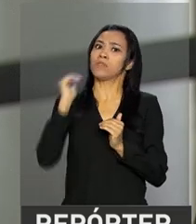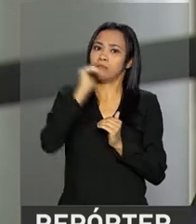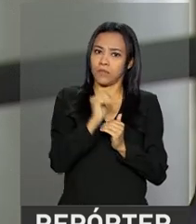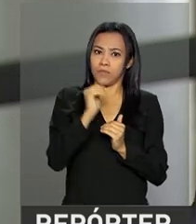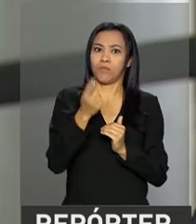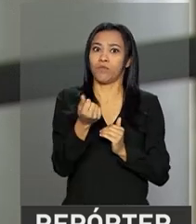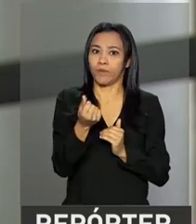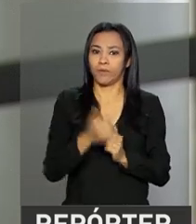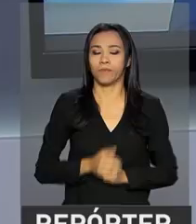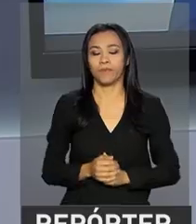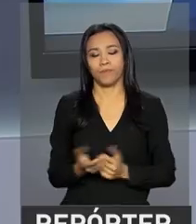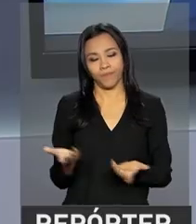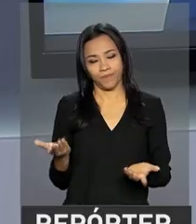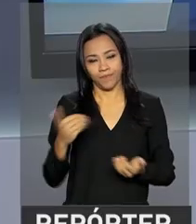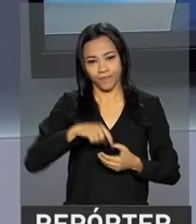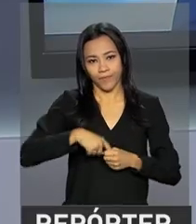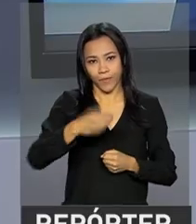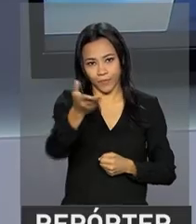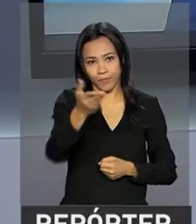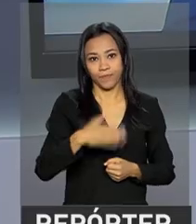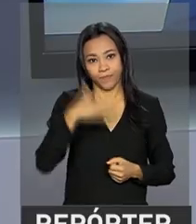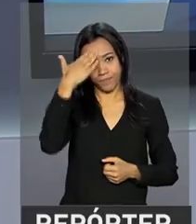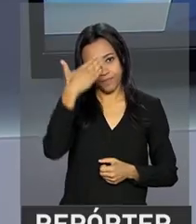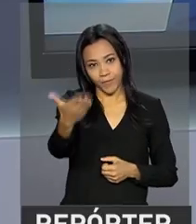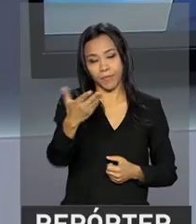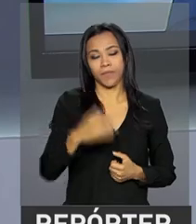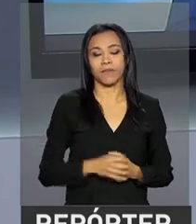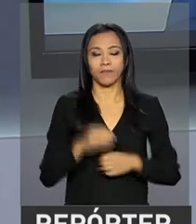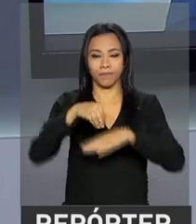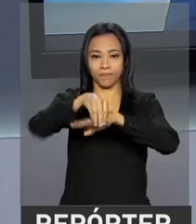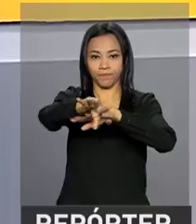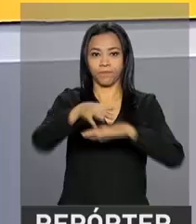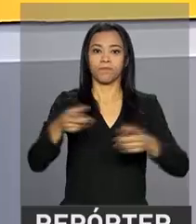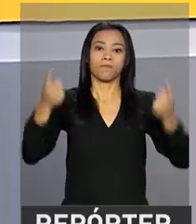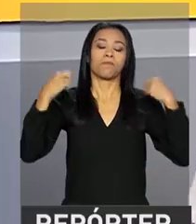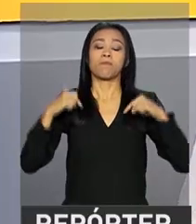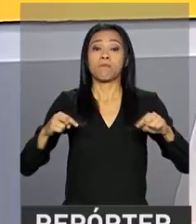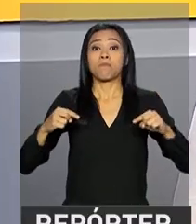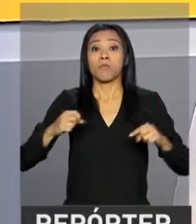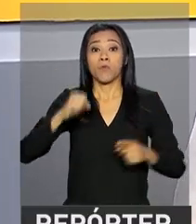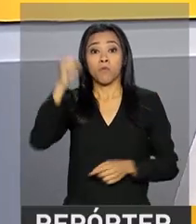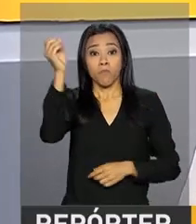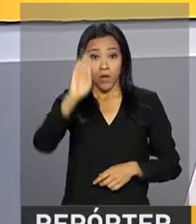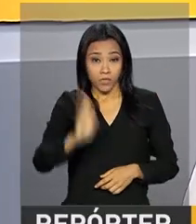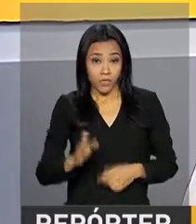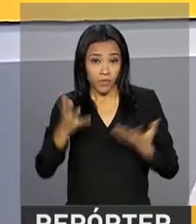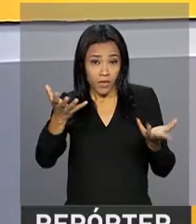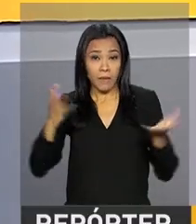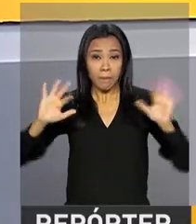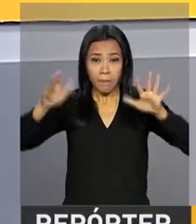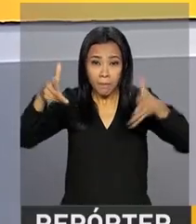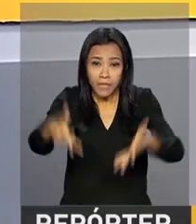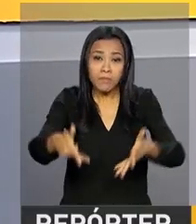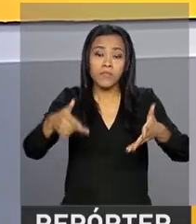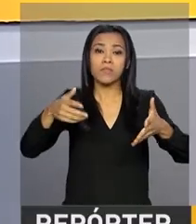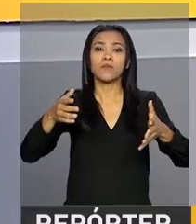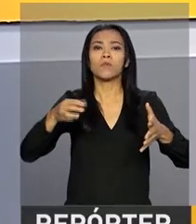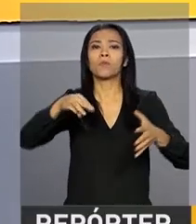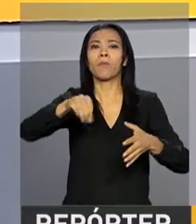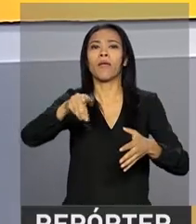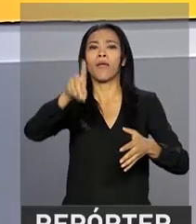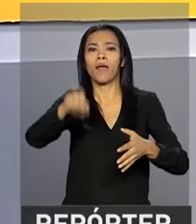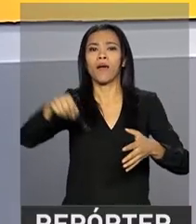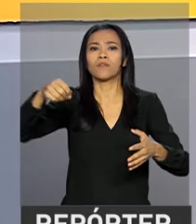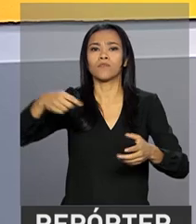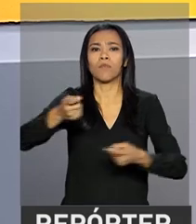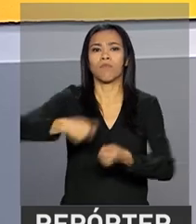valor eu voto com você no estúdio carro tá certo muito obrigada nem pelas suas informações o brasil quer uma participação maior no mercado internacional